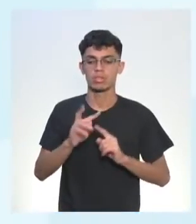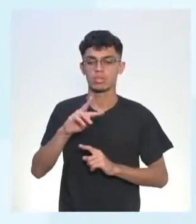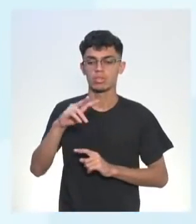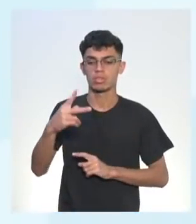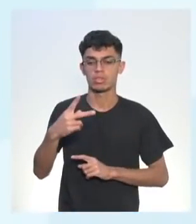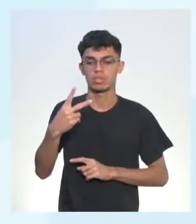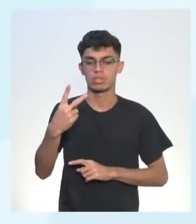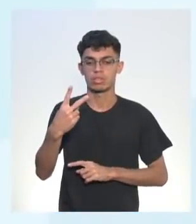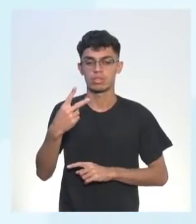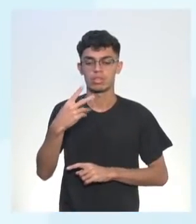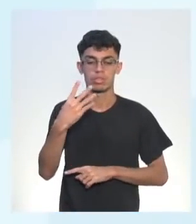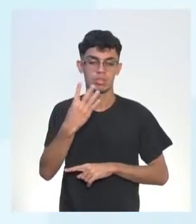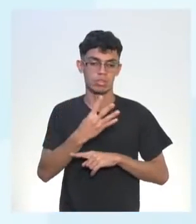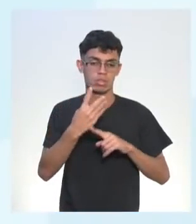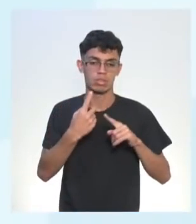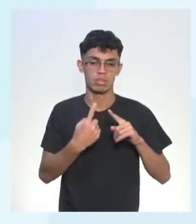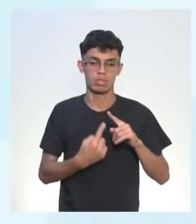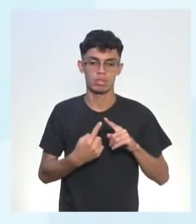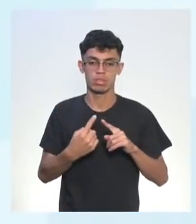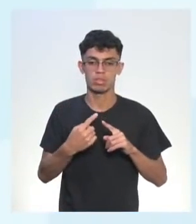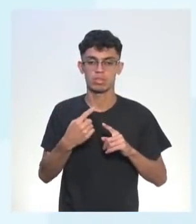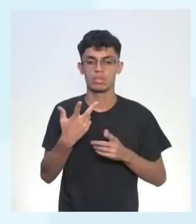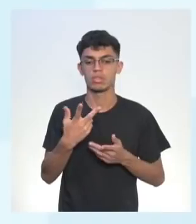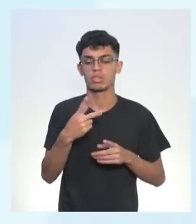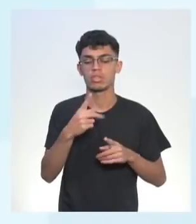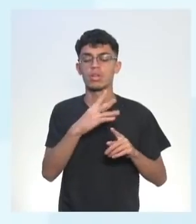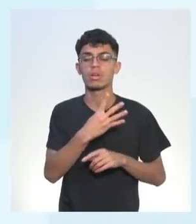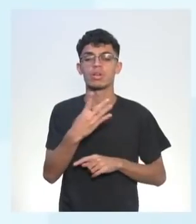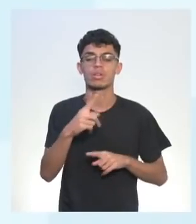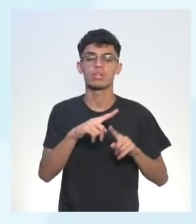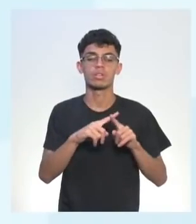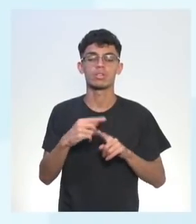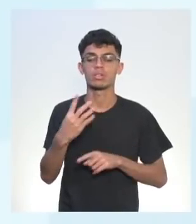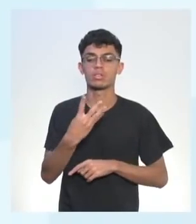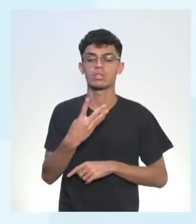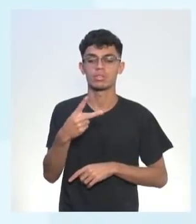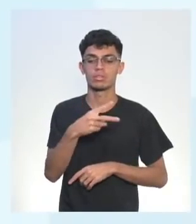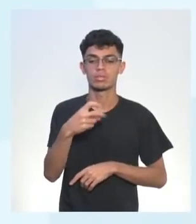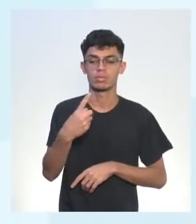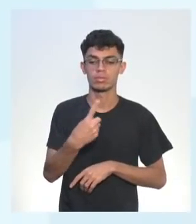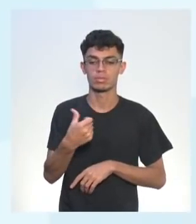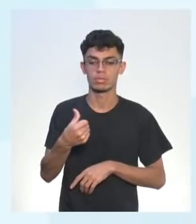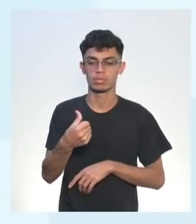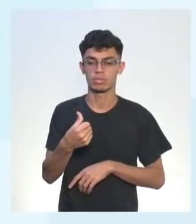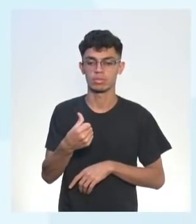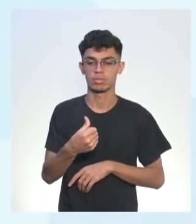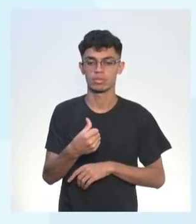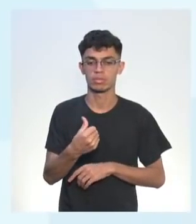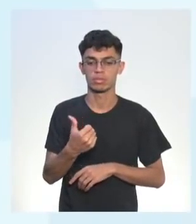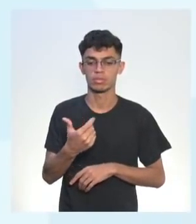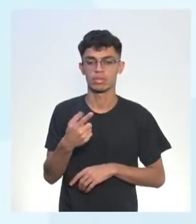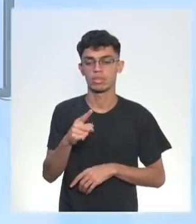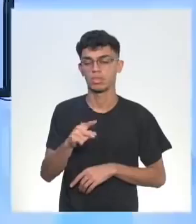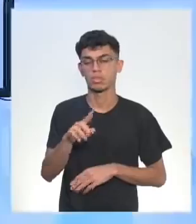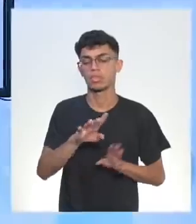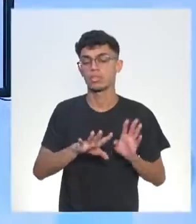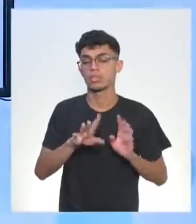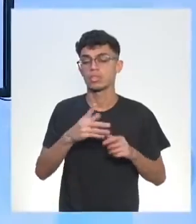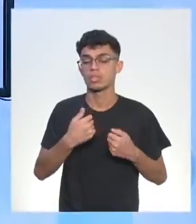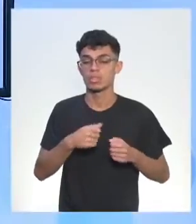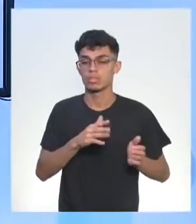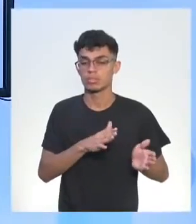mesma coisa que 4, portanto, é 4 ao quadrado, que vai dar 16. 4 vezes 4, 16. Então, não se esqueça, tem 2